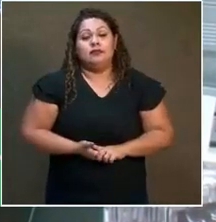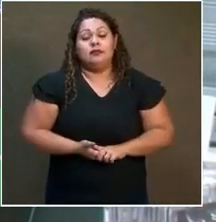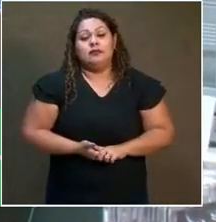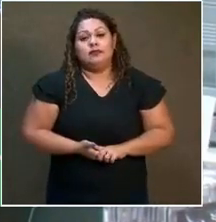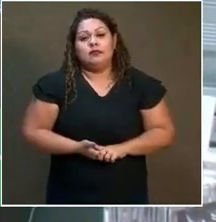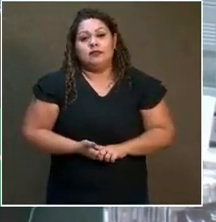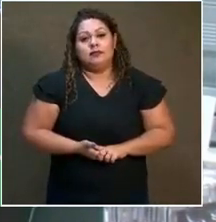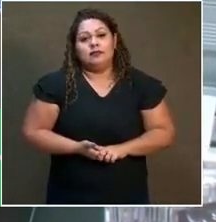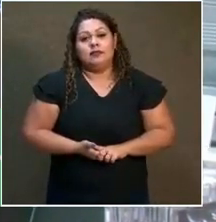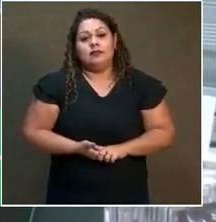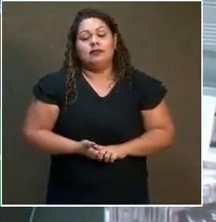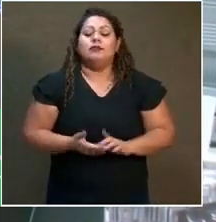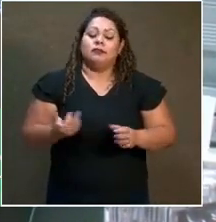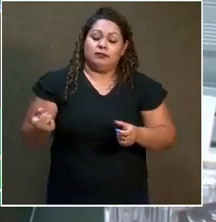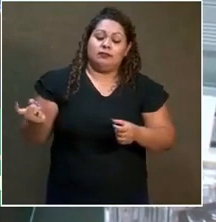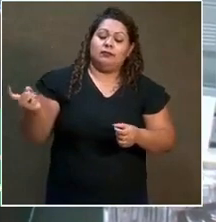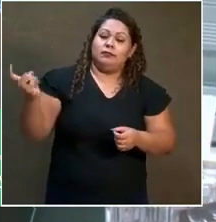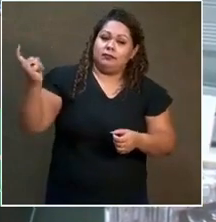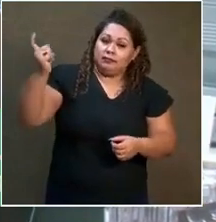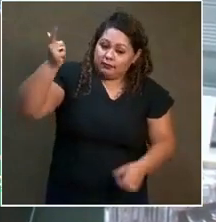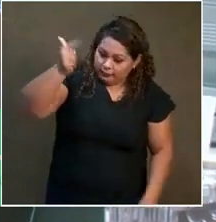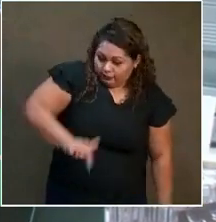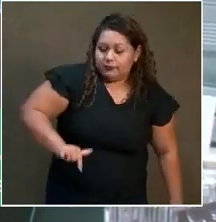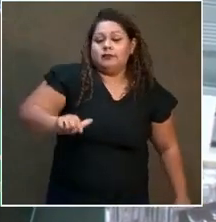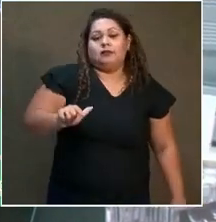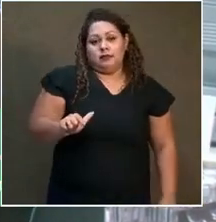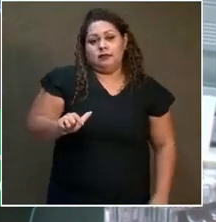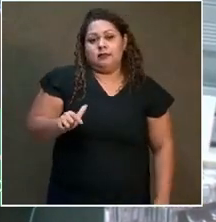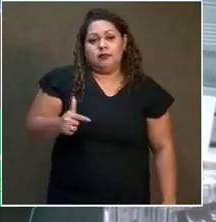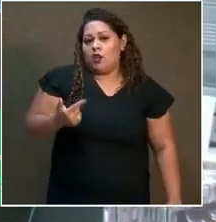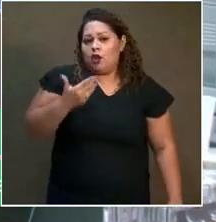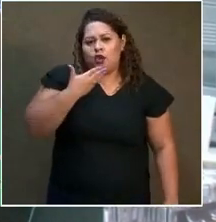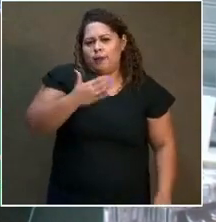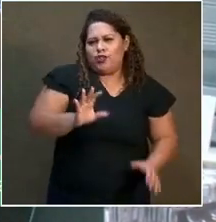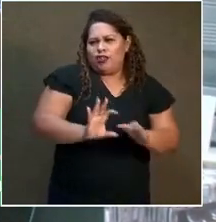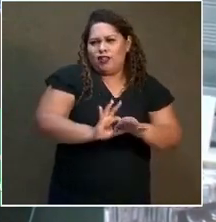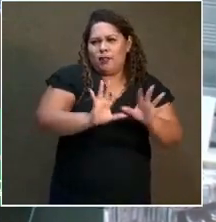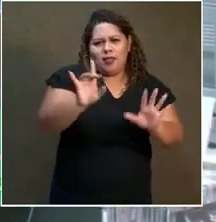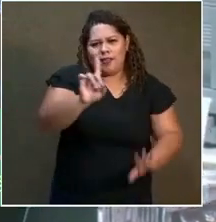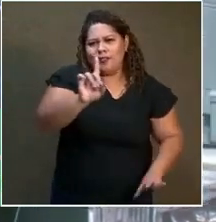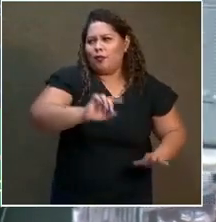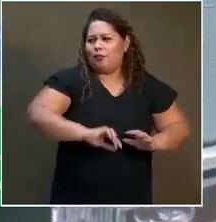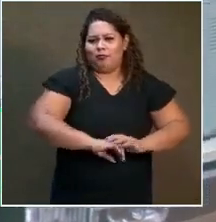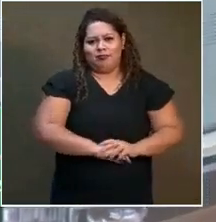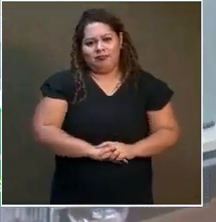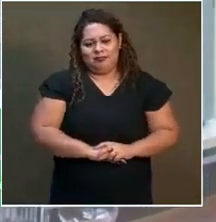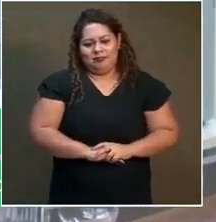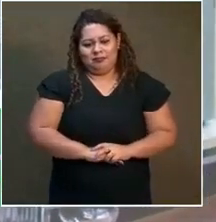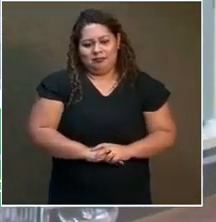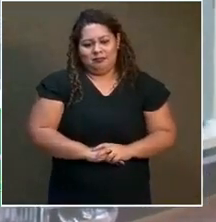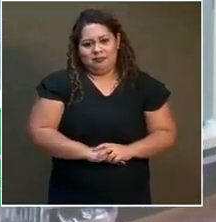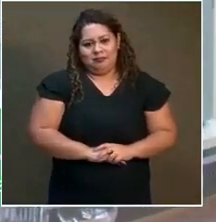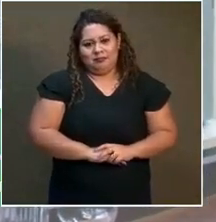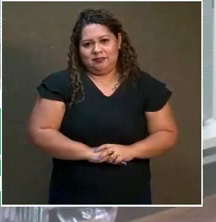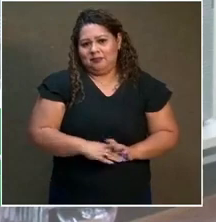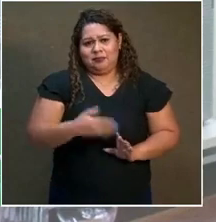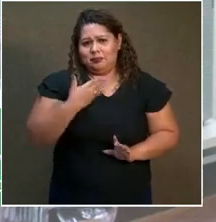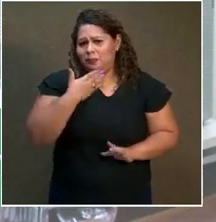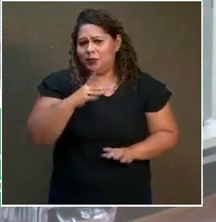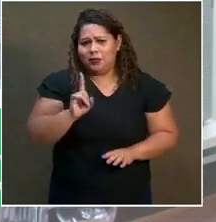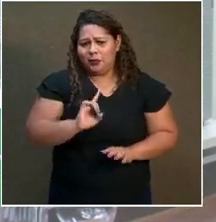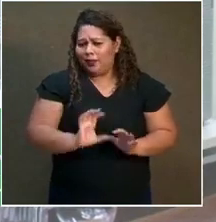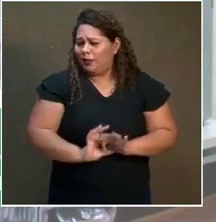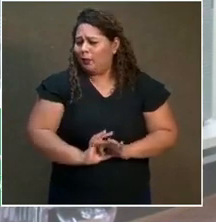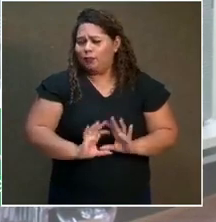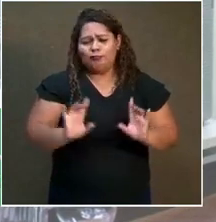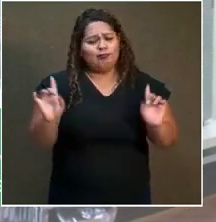eu volto a repetir a vossas excelências, não vim pedir absolvição. Grifo o parágrafo primeiro. Eu não vim pedir